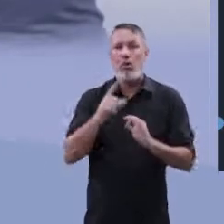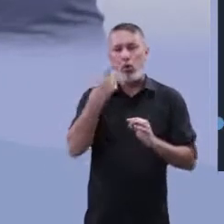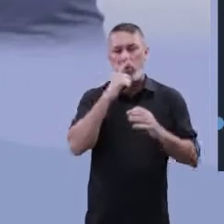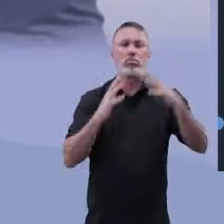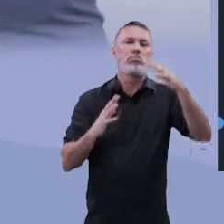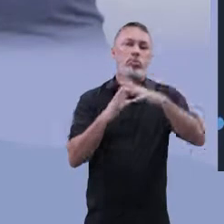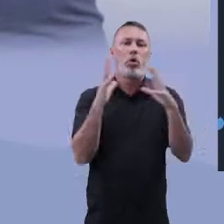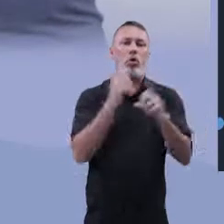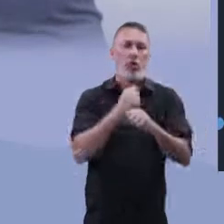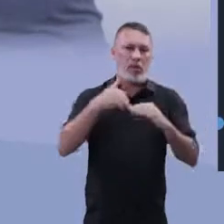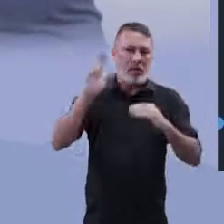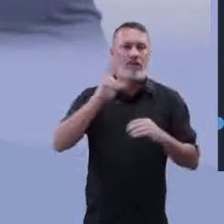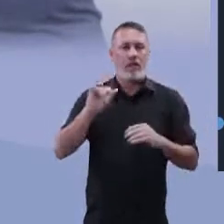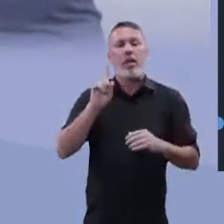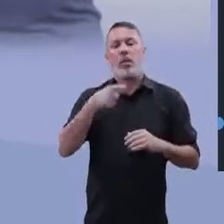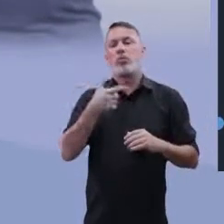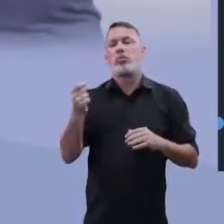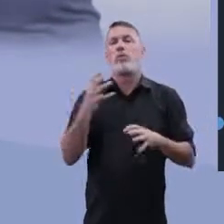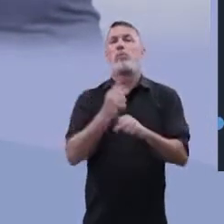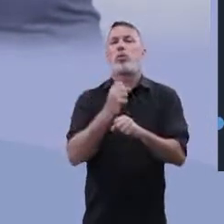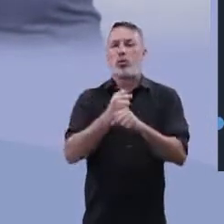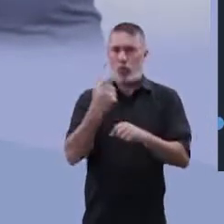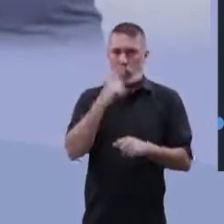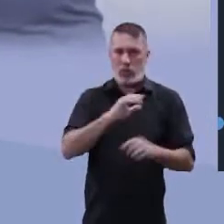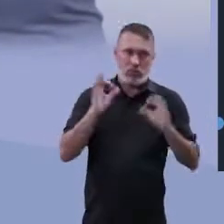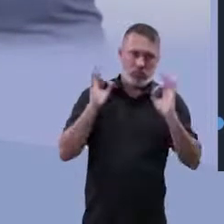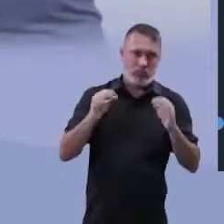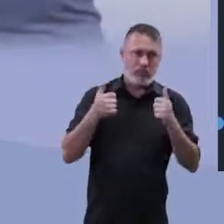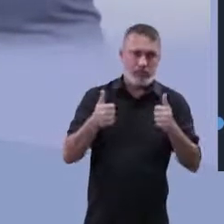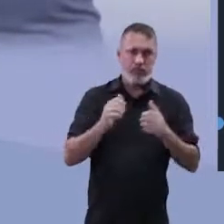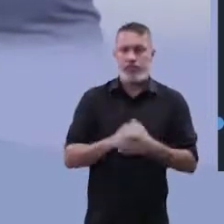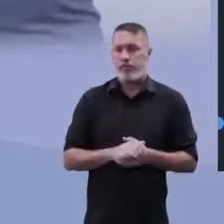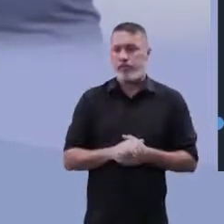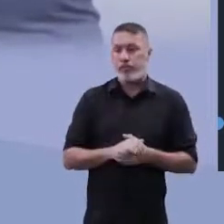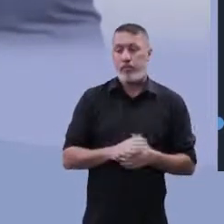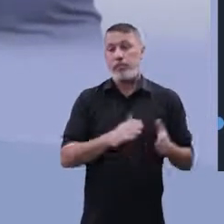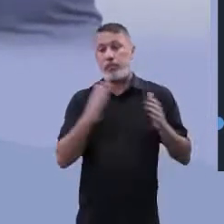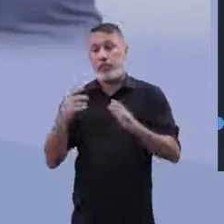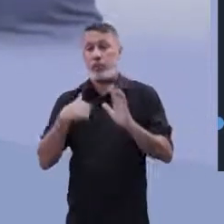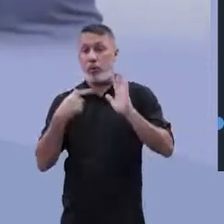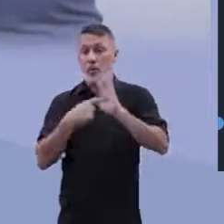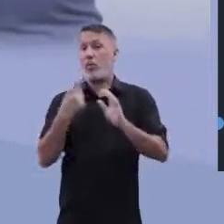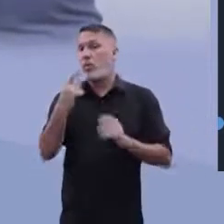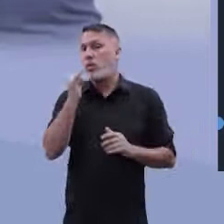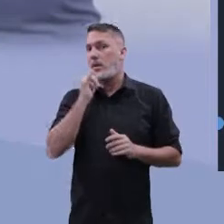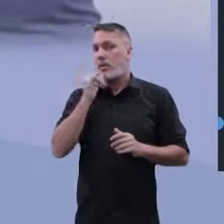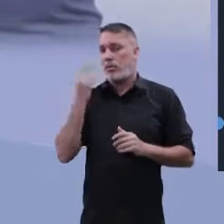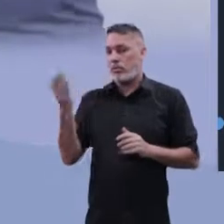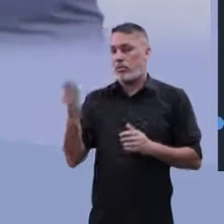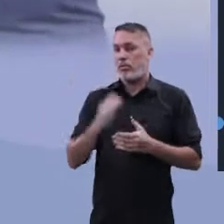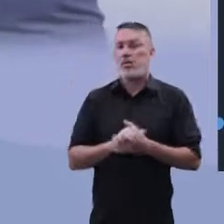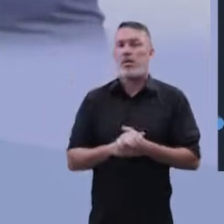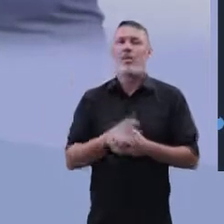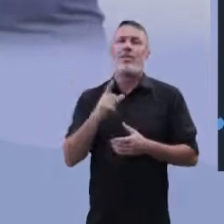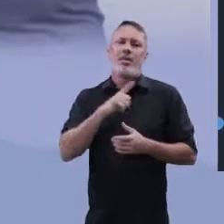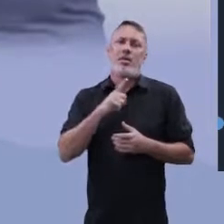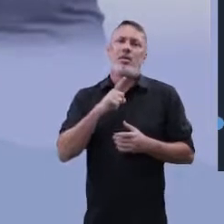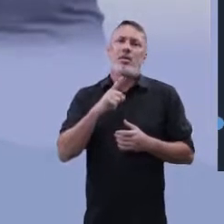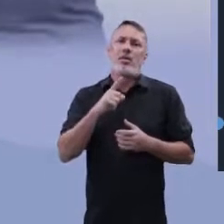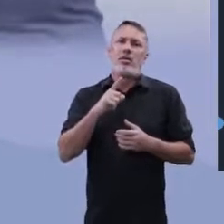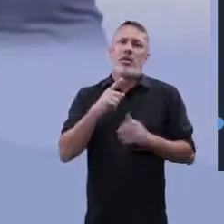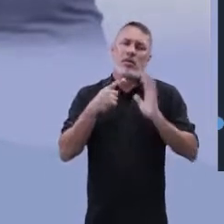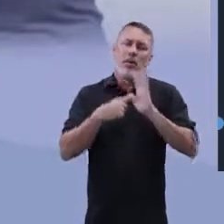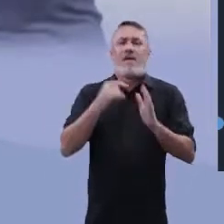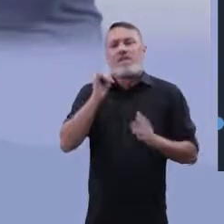alcançar a nota máxima, 200 pontos, que é o nível 5. Vamos ver um exemplo, né, de pessoas